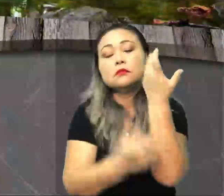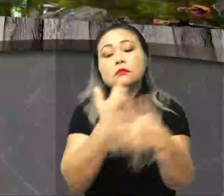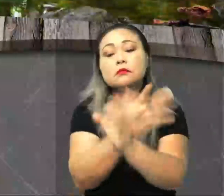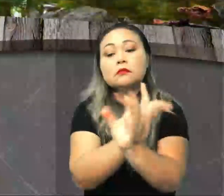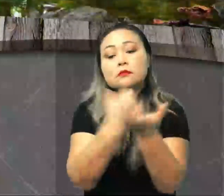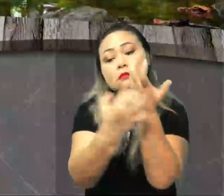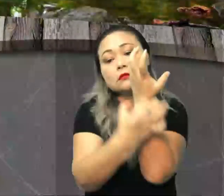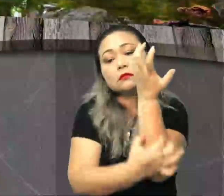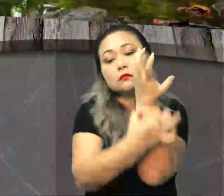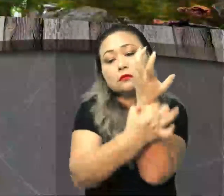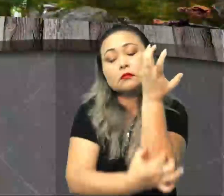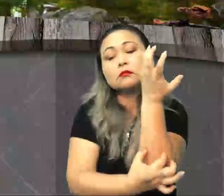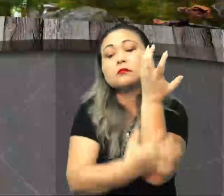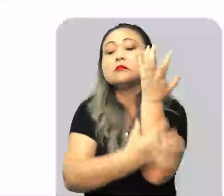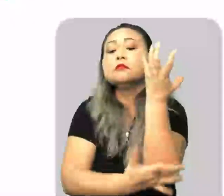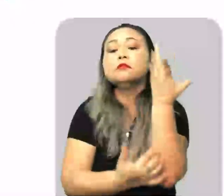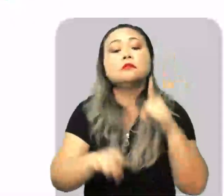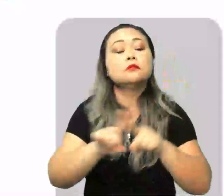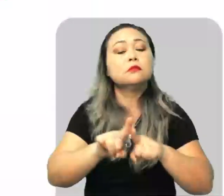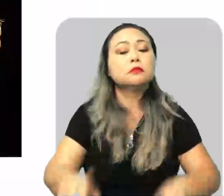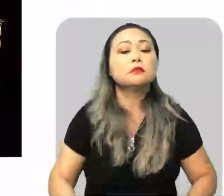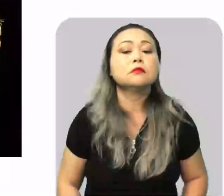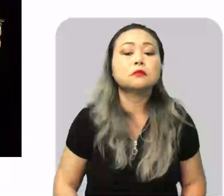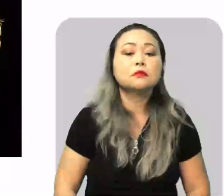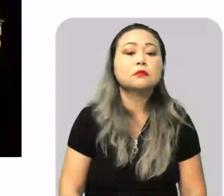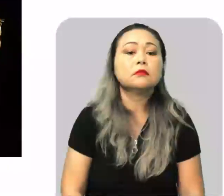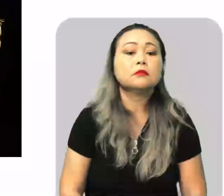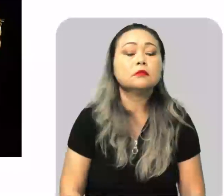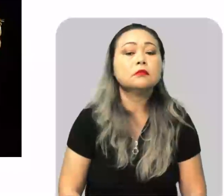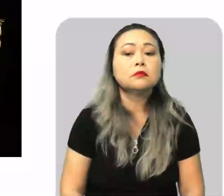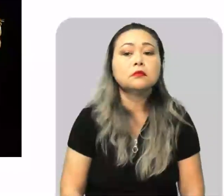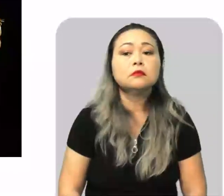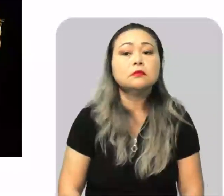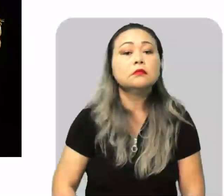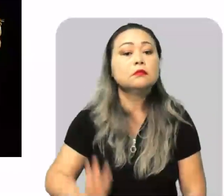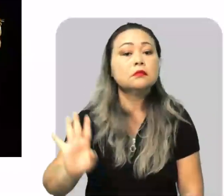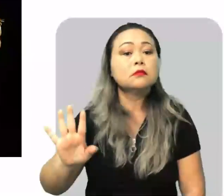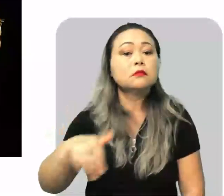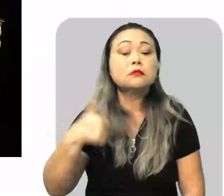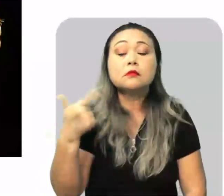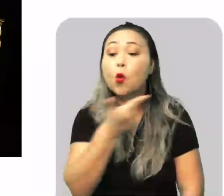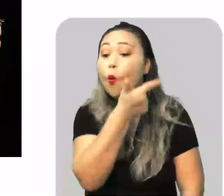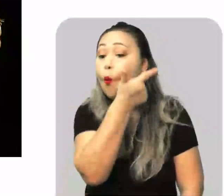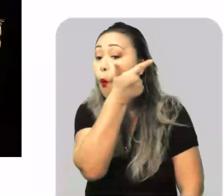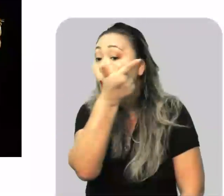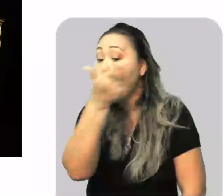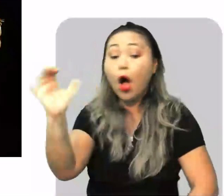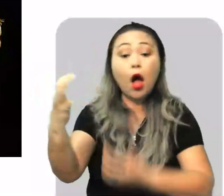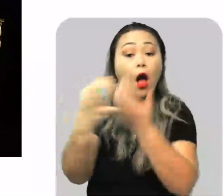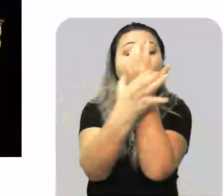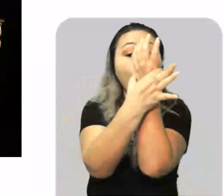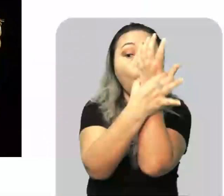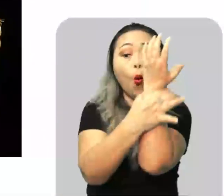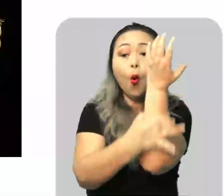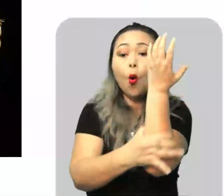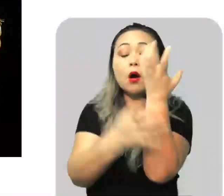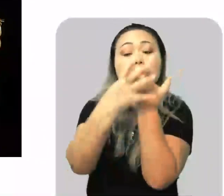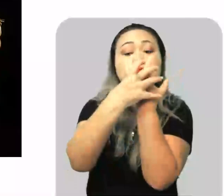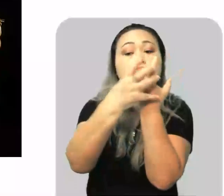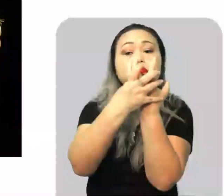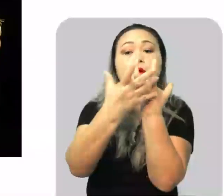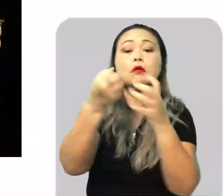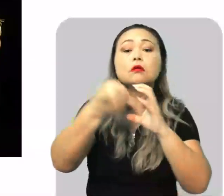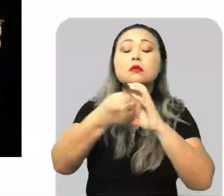coluna vertebral. Tá bom? Vamos ver? Os animais que não possuem coluna vertebral nem crânio